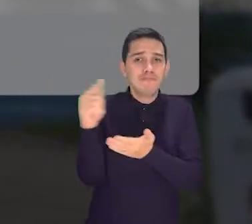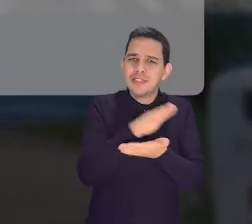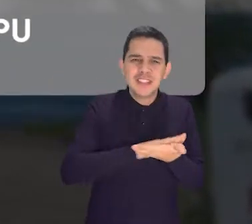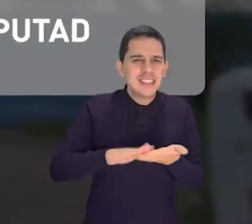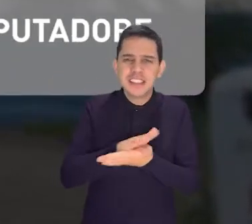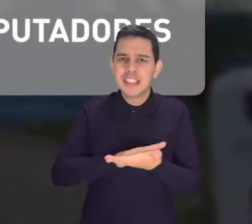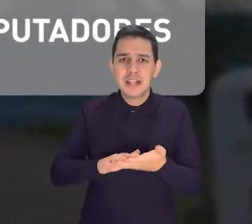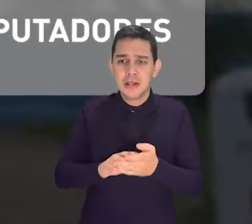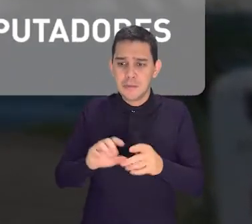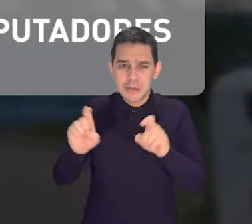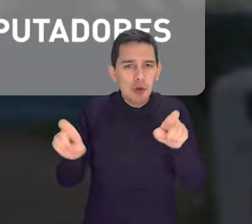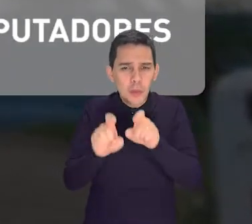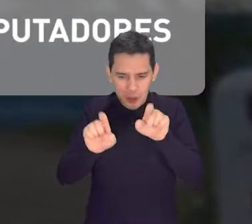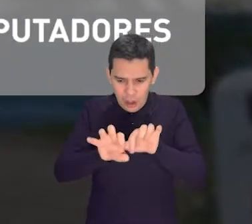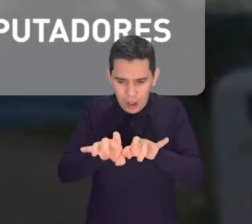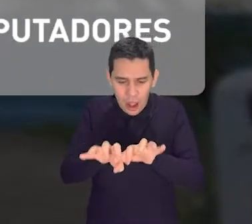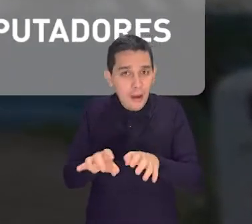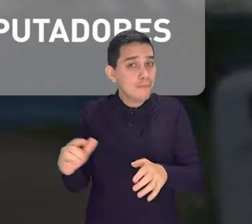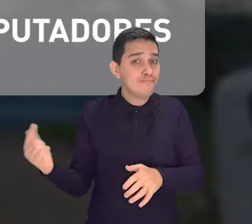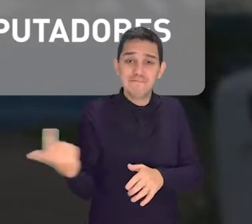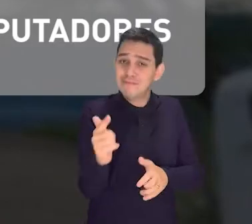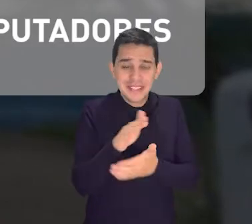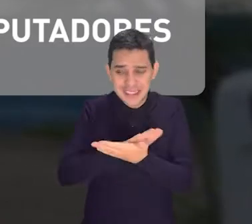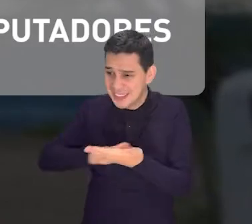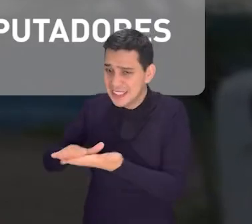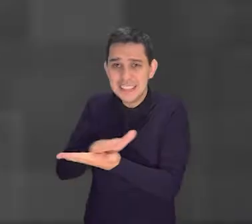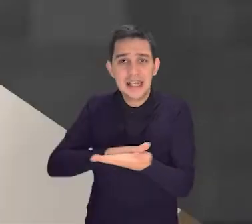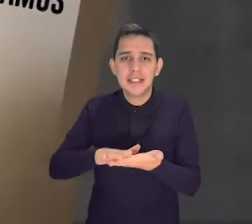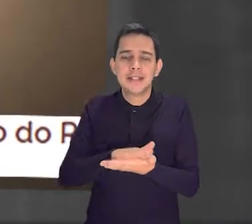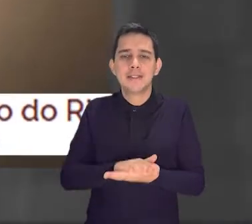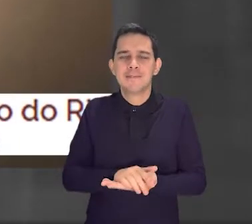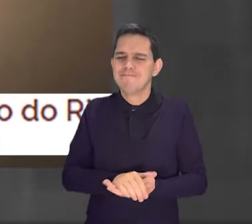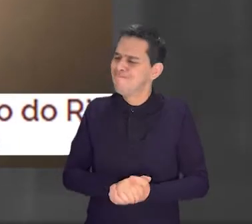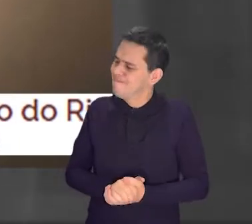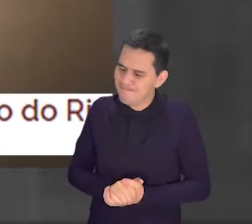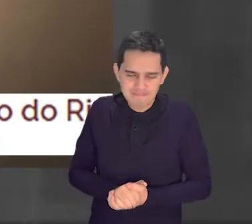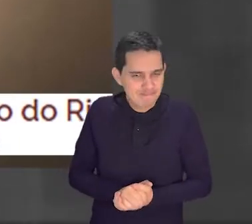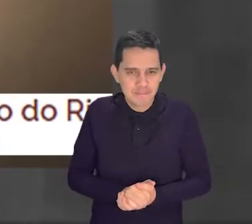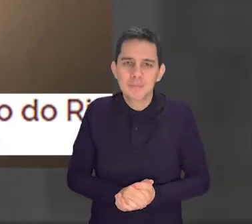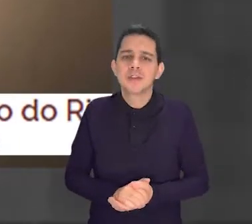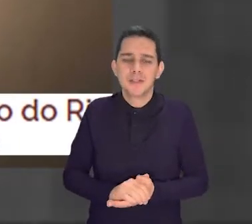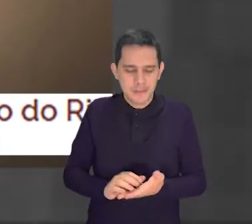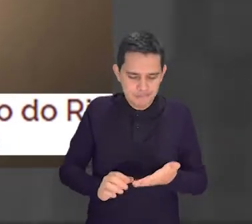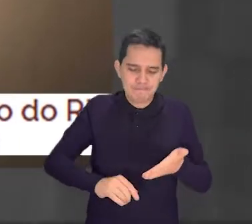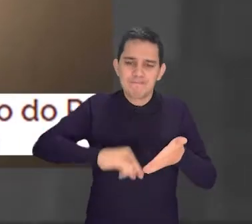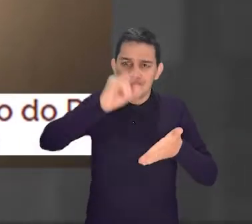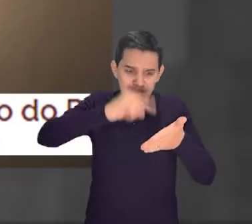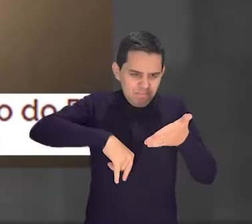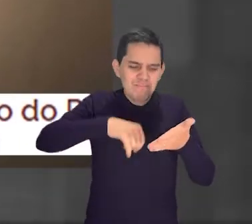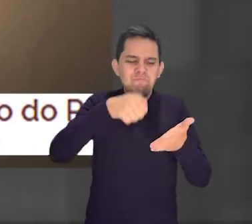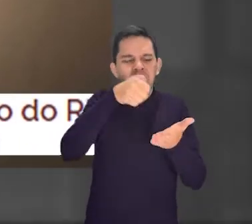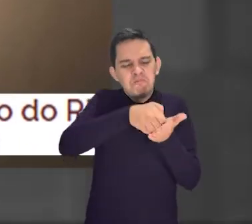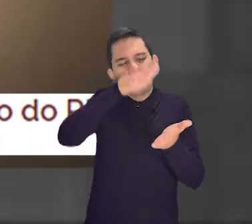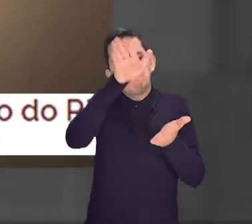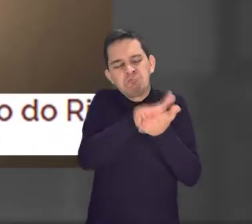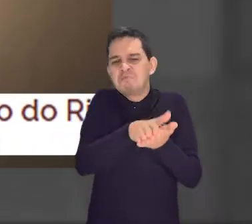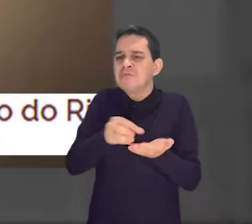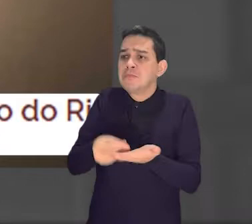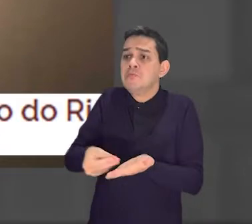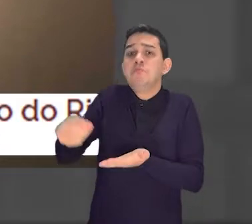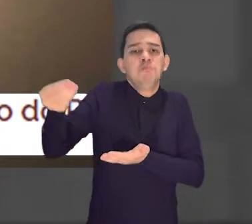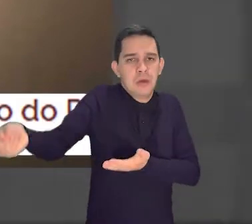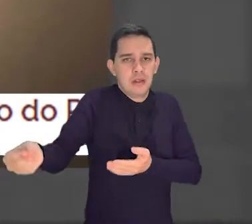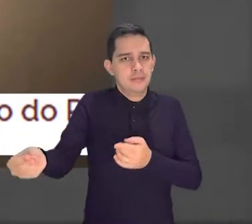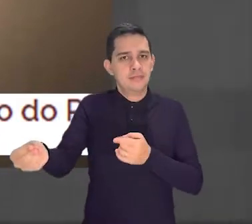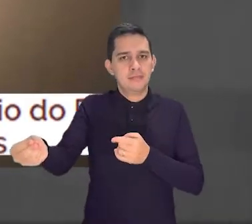de computadores também, e isso foi deferido liminarmente com imposição de multa. O